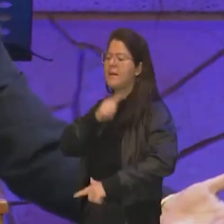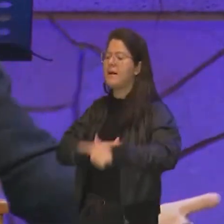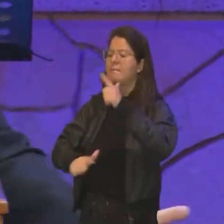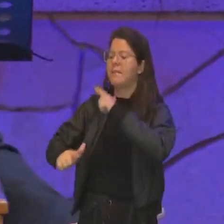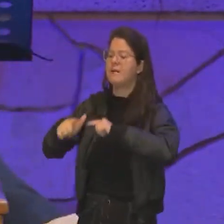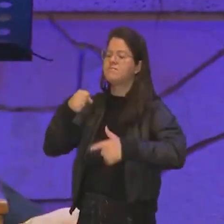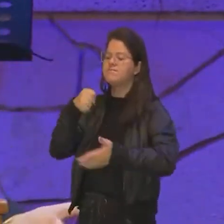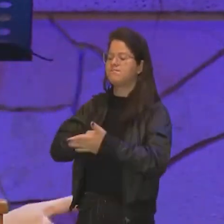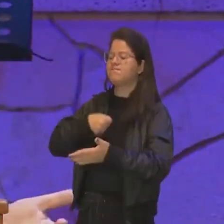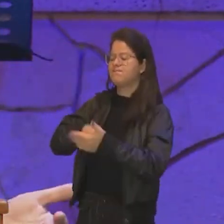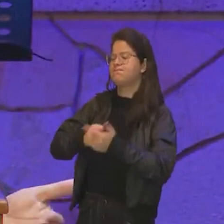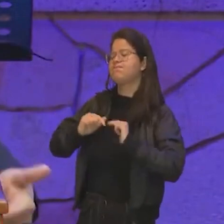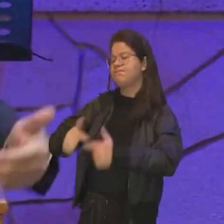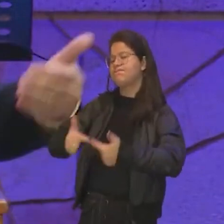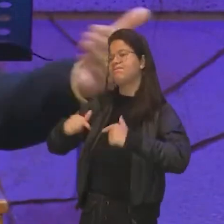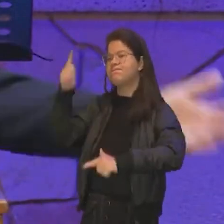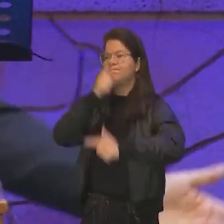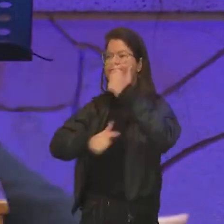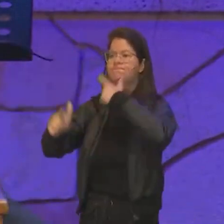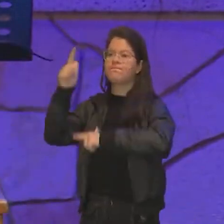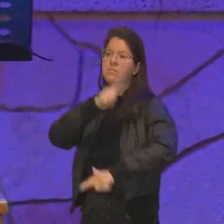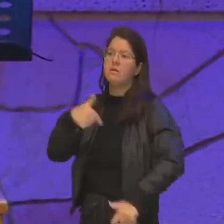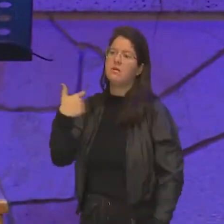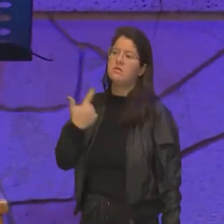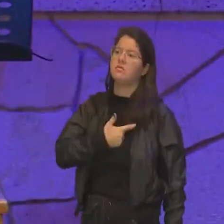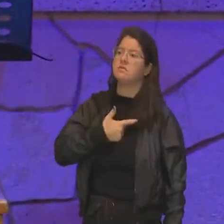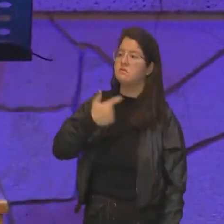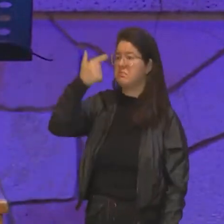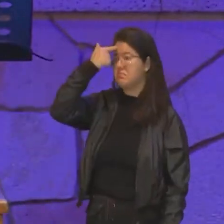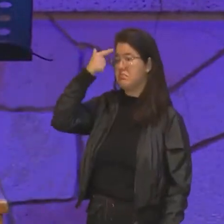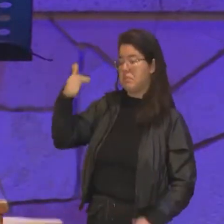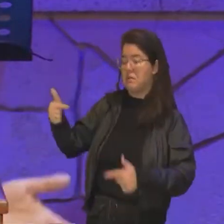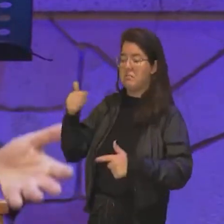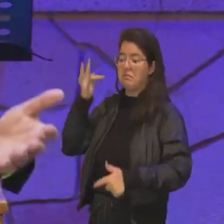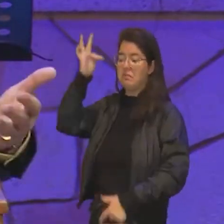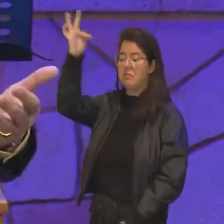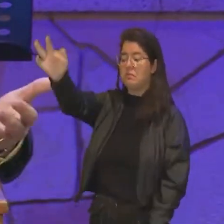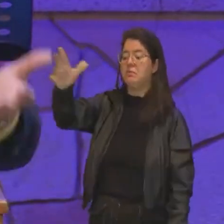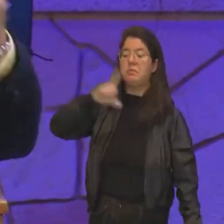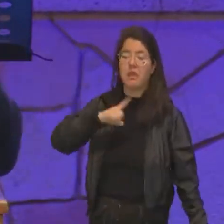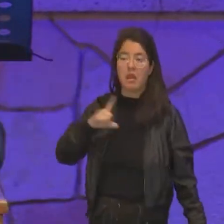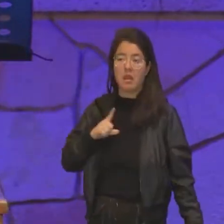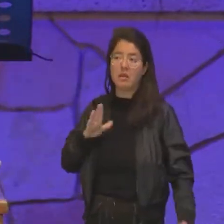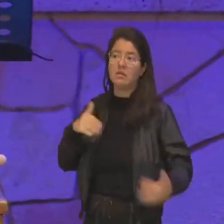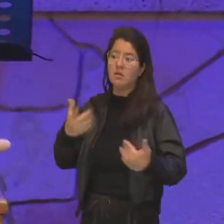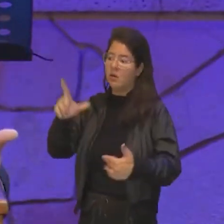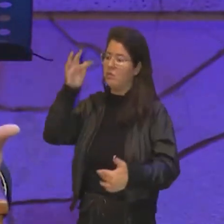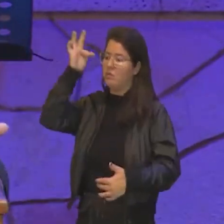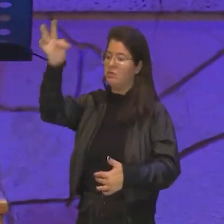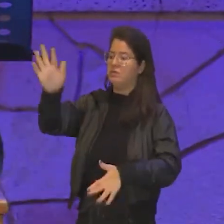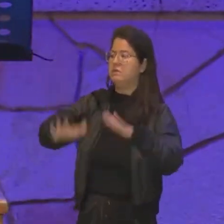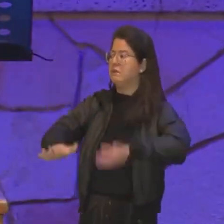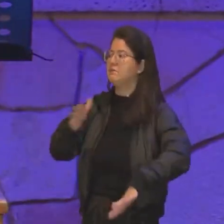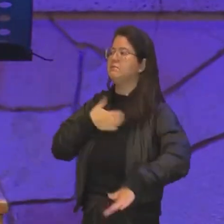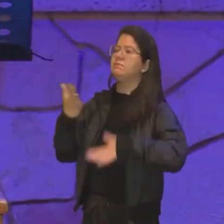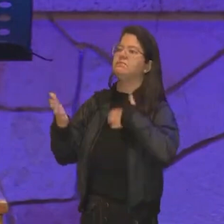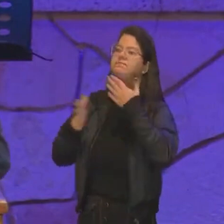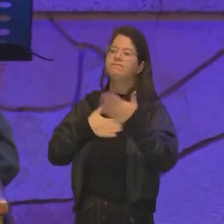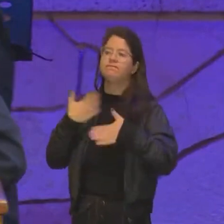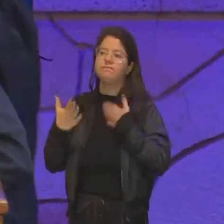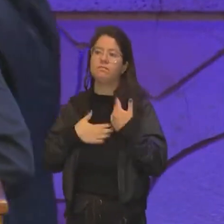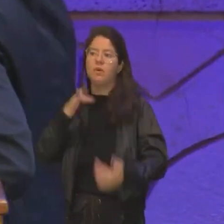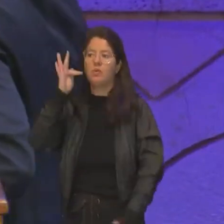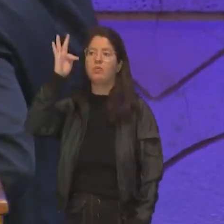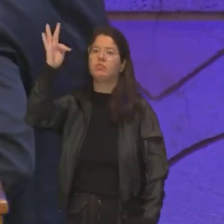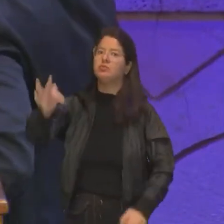as lutas, nós estamos caminhando para o futuro. E o futuro muitas vezes nos assusta. O futuro